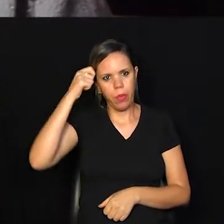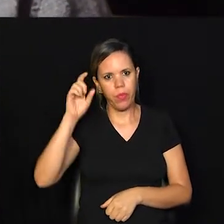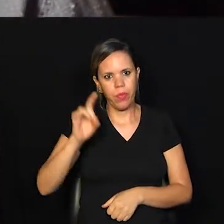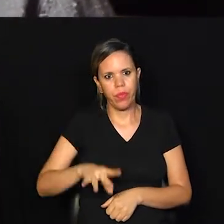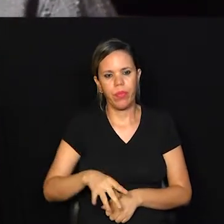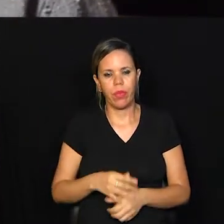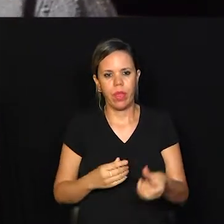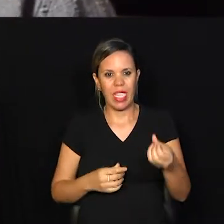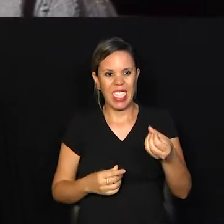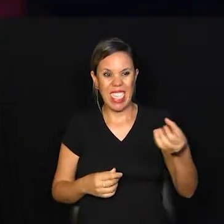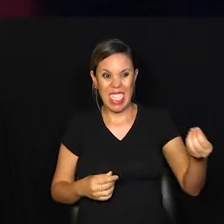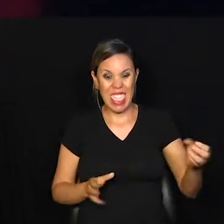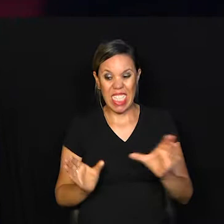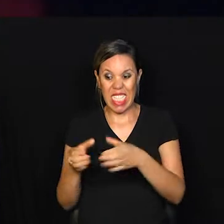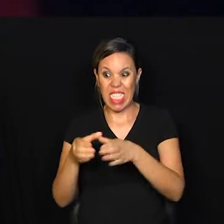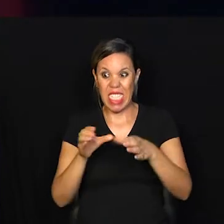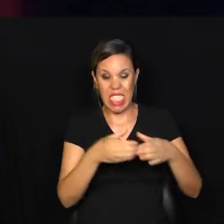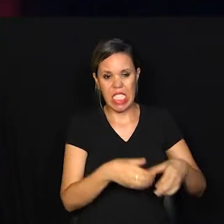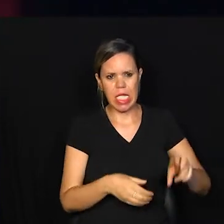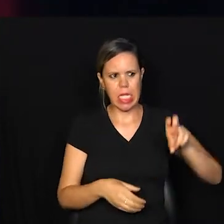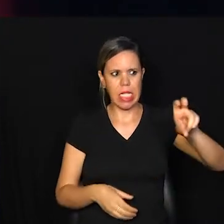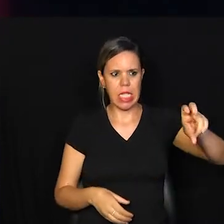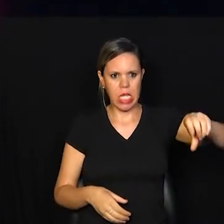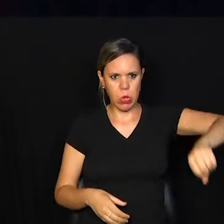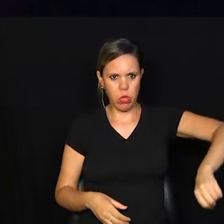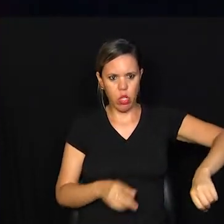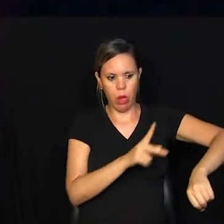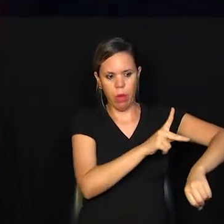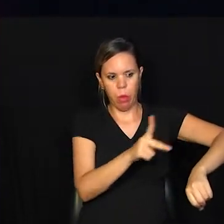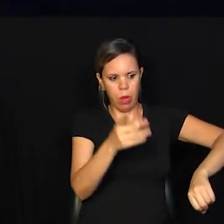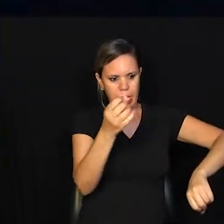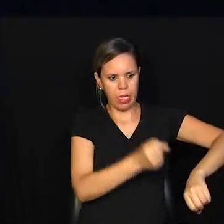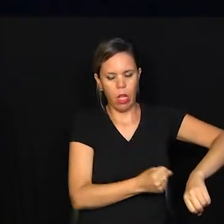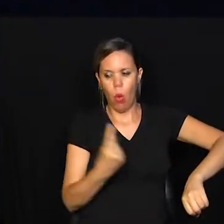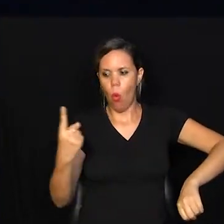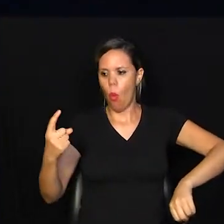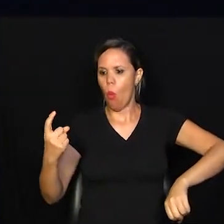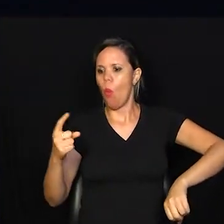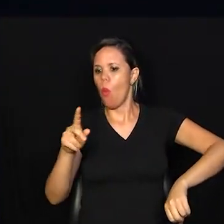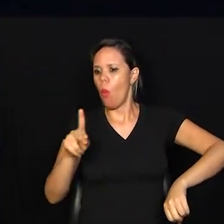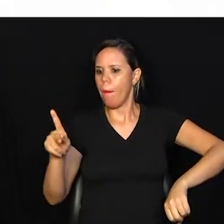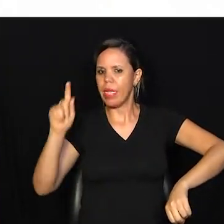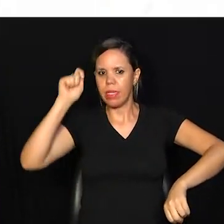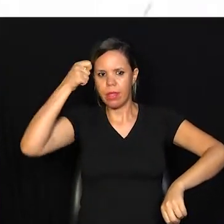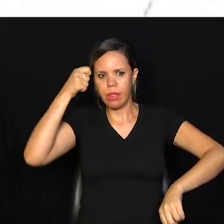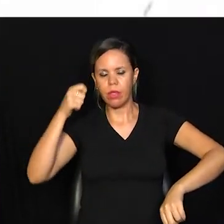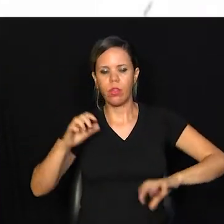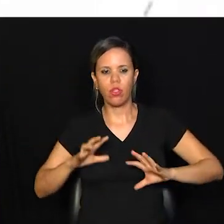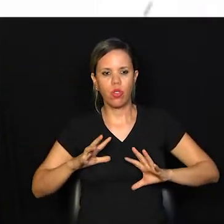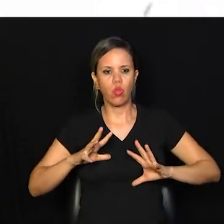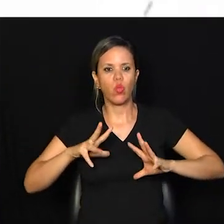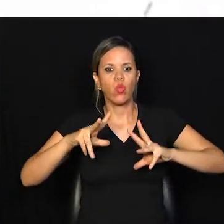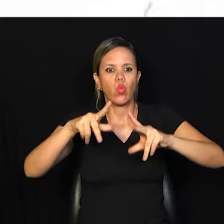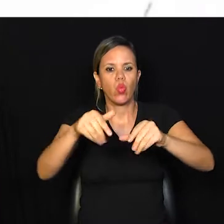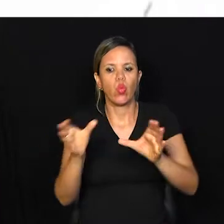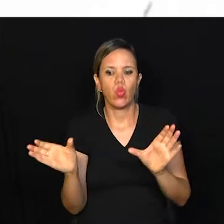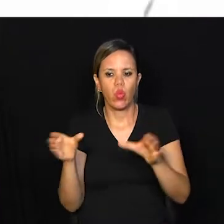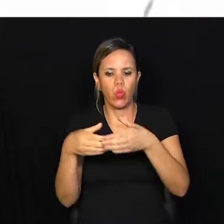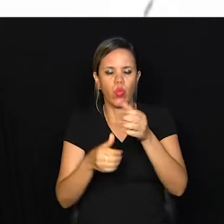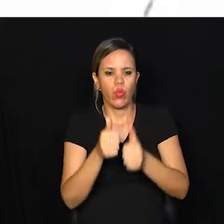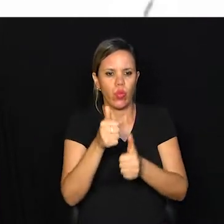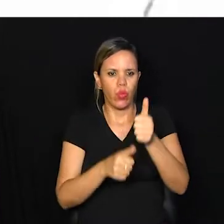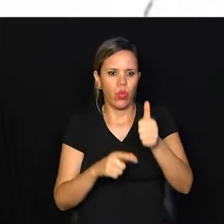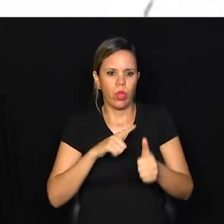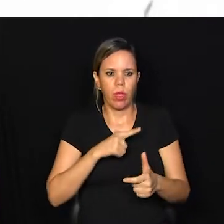falando de 60 clubes, 59 de presidentes brancos e um presidente negro. Todos os clubes no Brasil